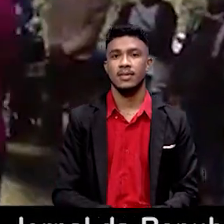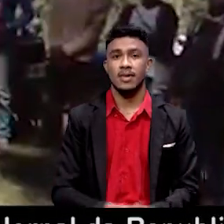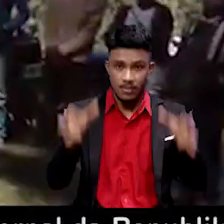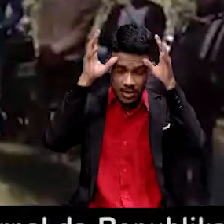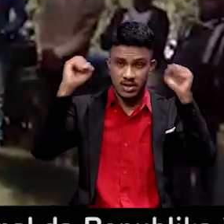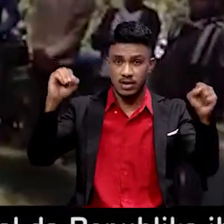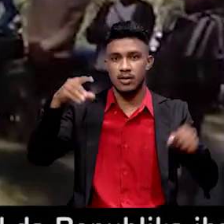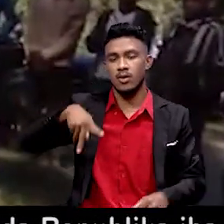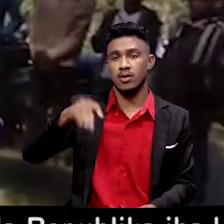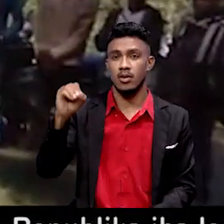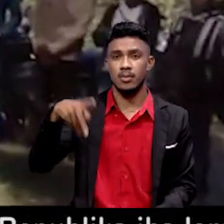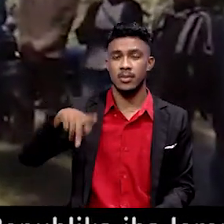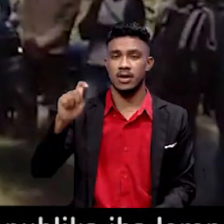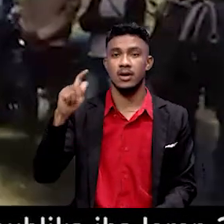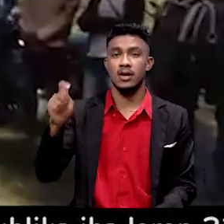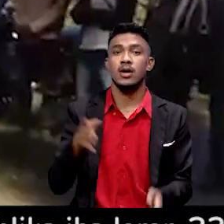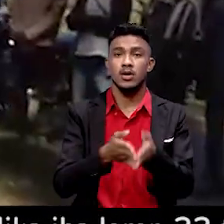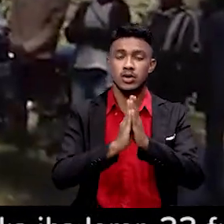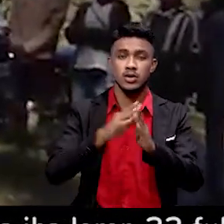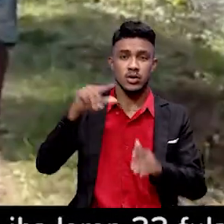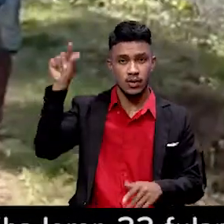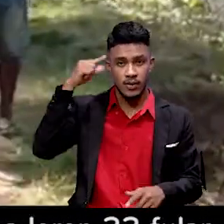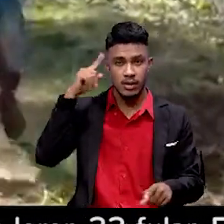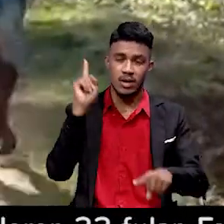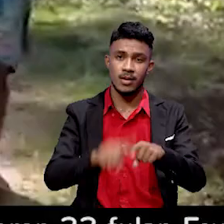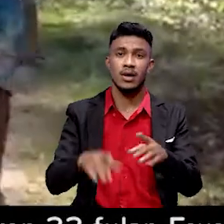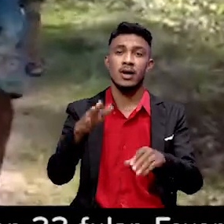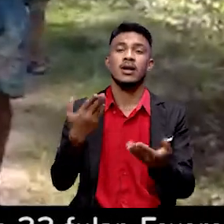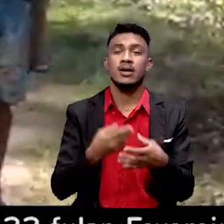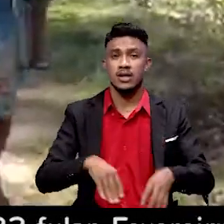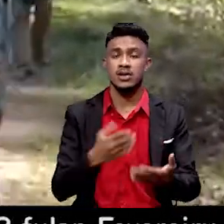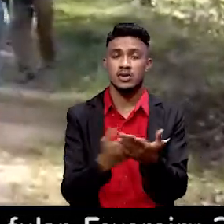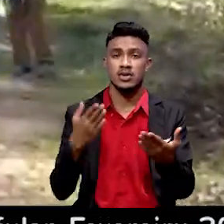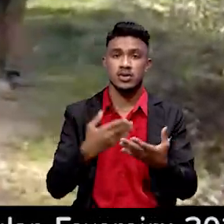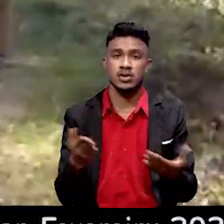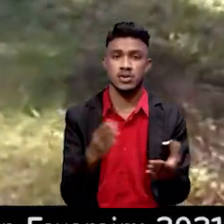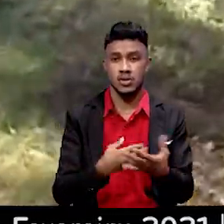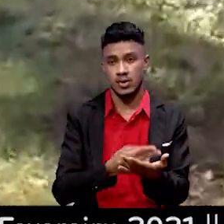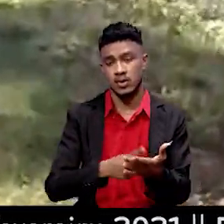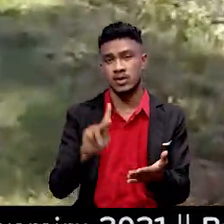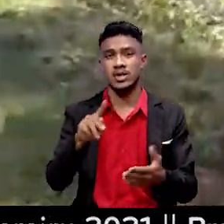Presidente do PDT, Ivo de Sequeira, Rusuba Governo, Atolabele Sosa Café e Raile Ur, Tamba Timor